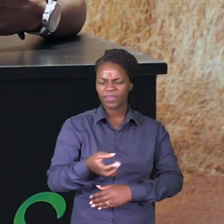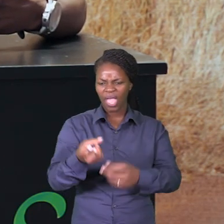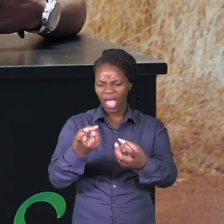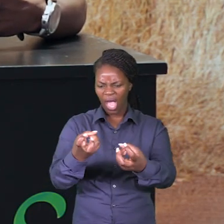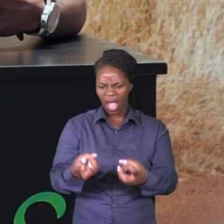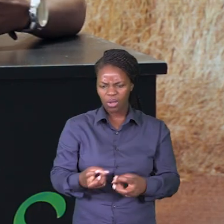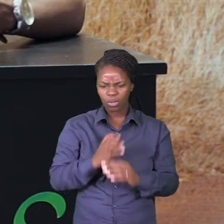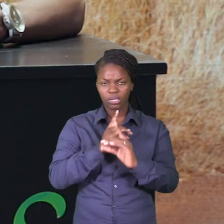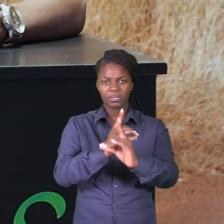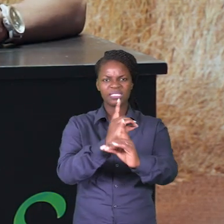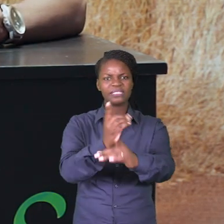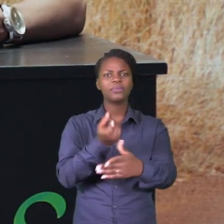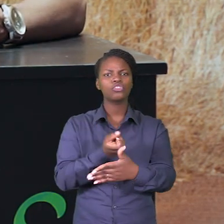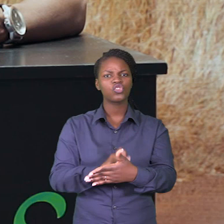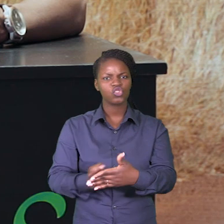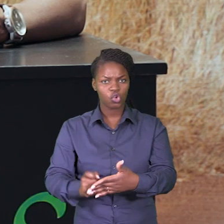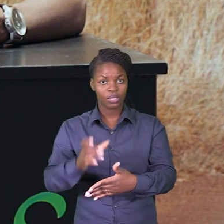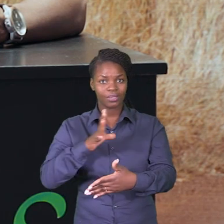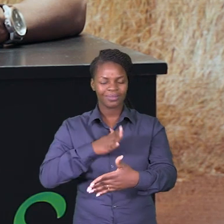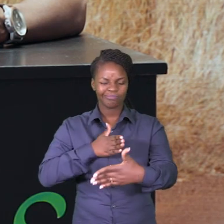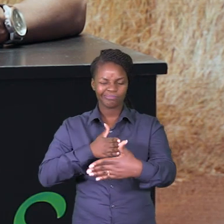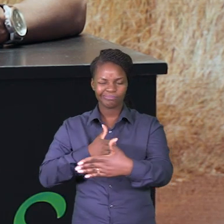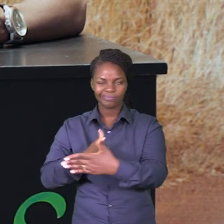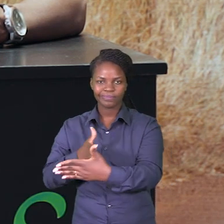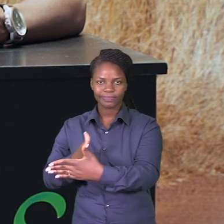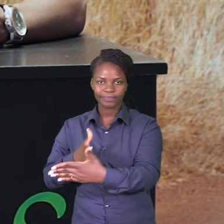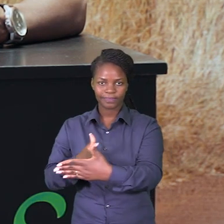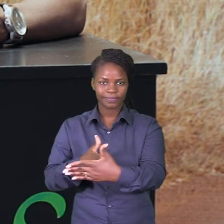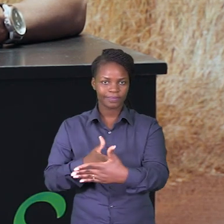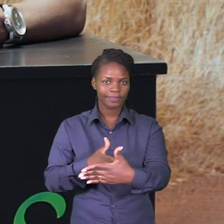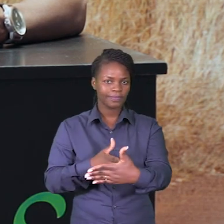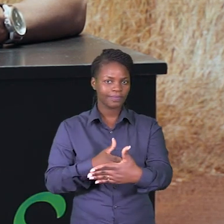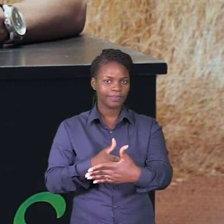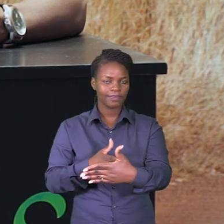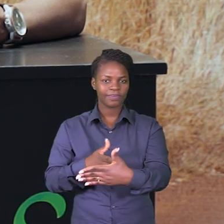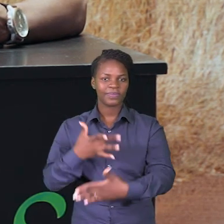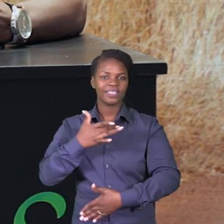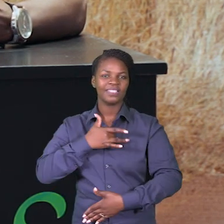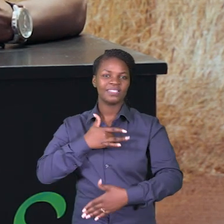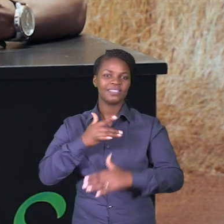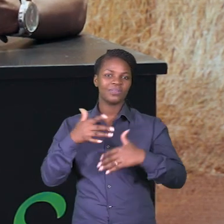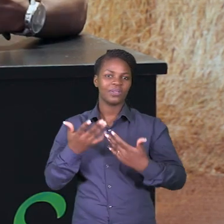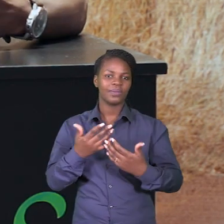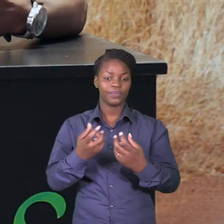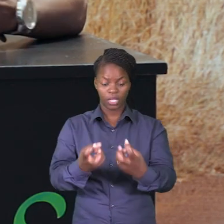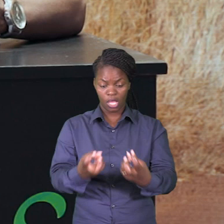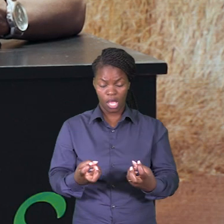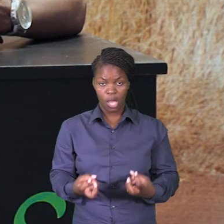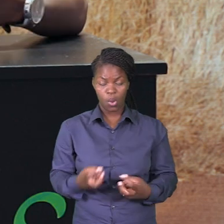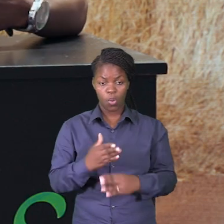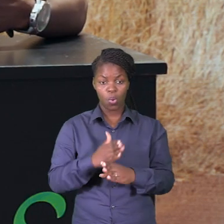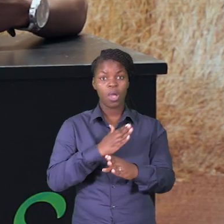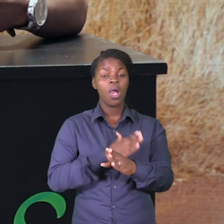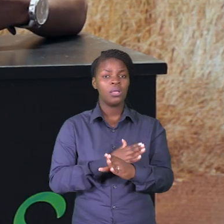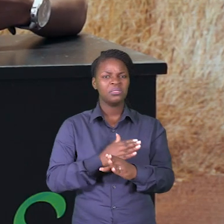estão na escola e que T esta vamos lá dificuldade e sente que